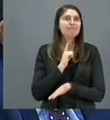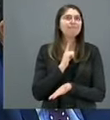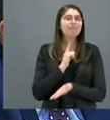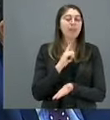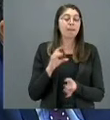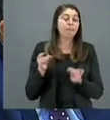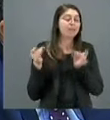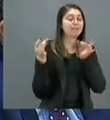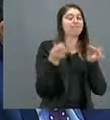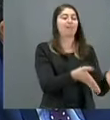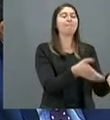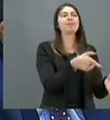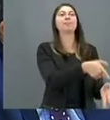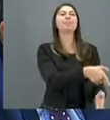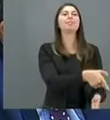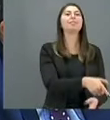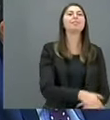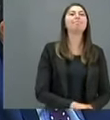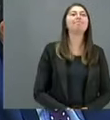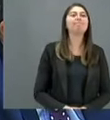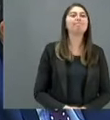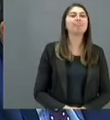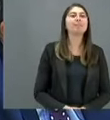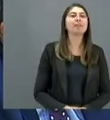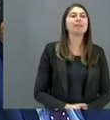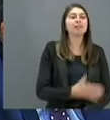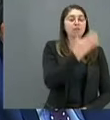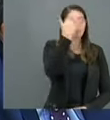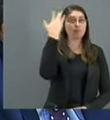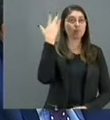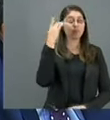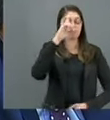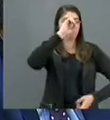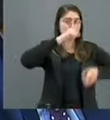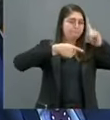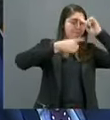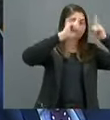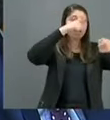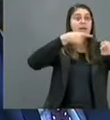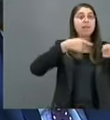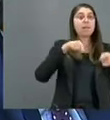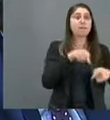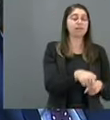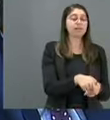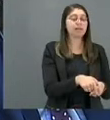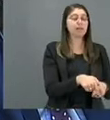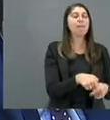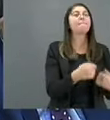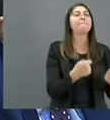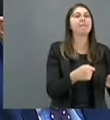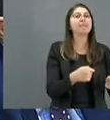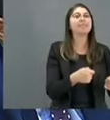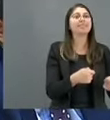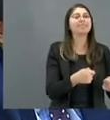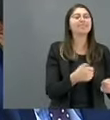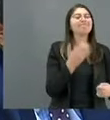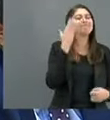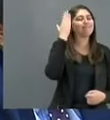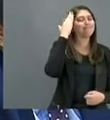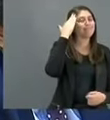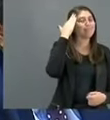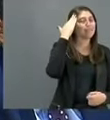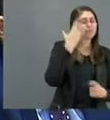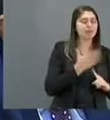esquecidos em 1500. Domina quem domina. Um povo que não domina a ciência e que não domina a